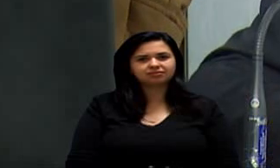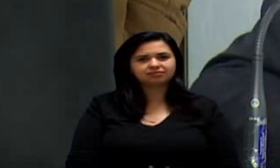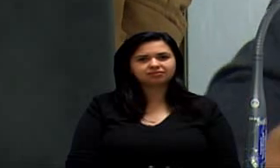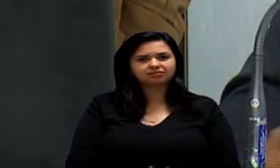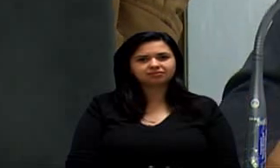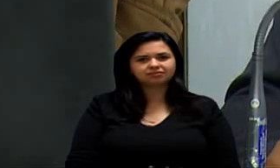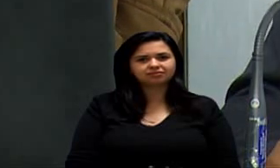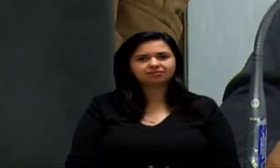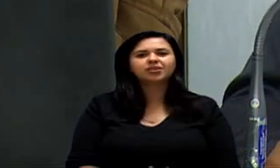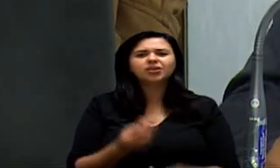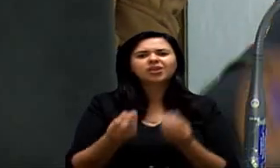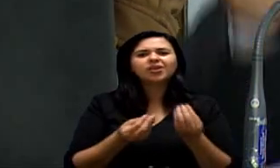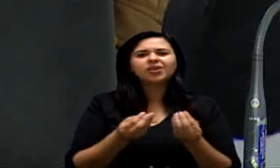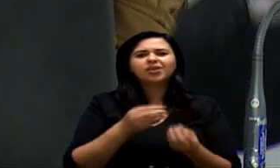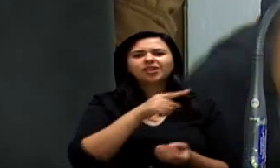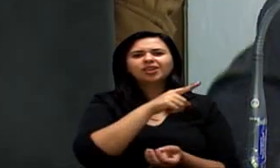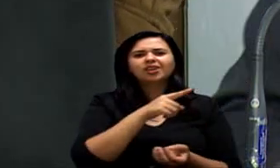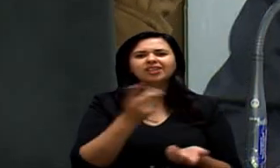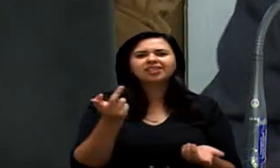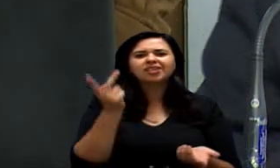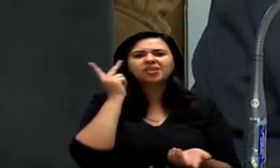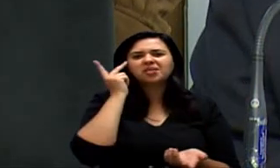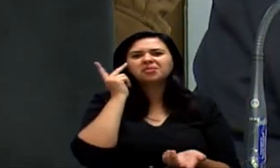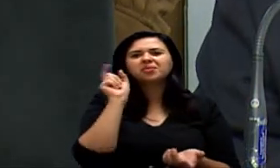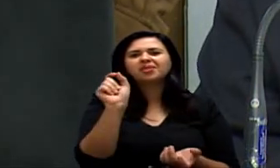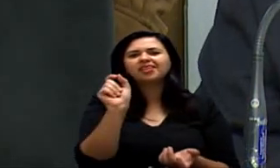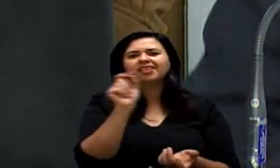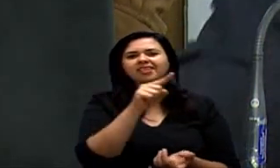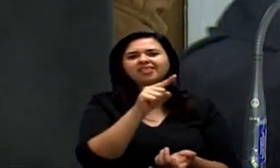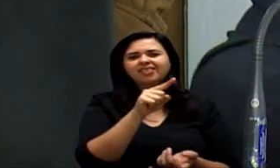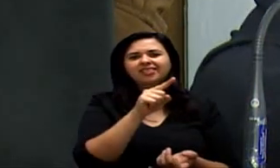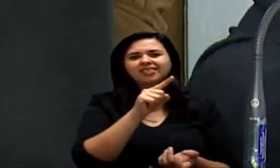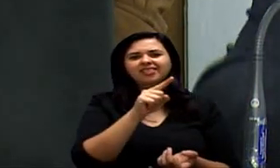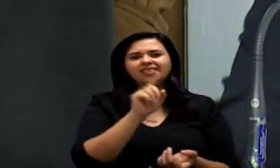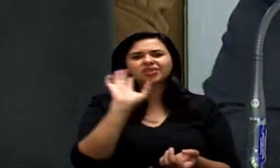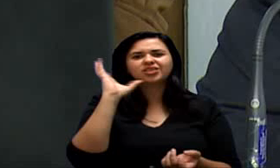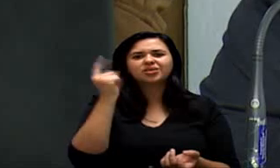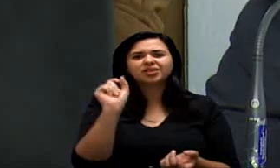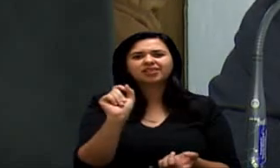Virou? Como é que é, o São Paulino? Como virou mesmo?